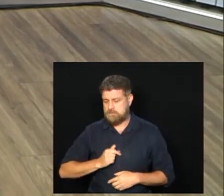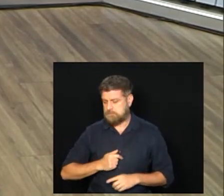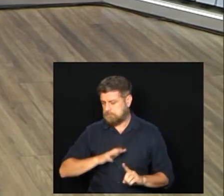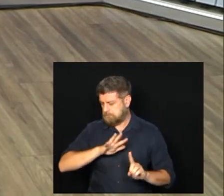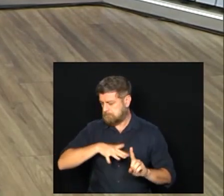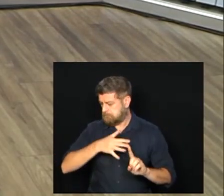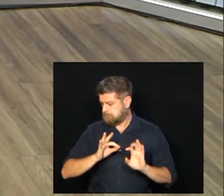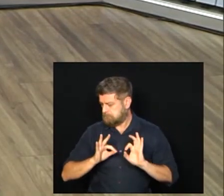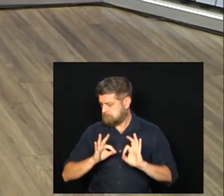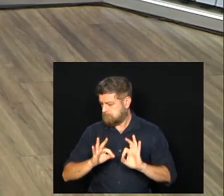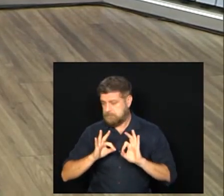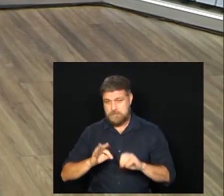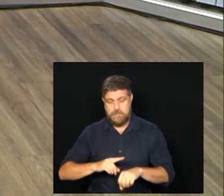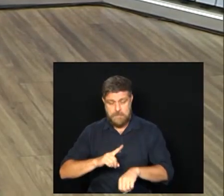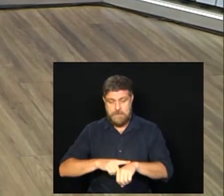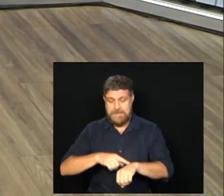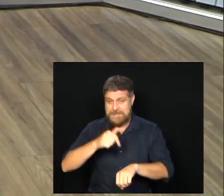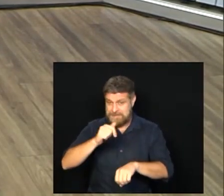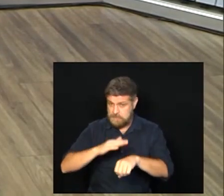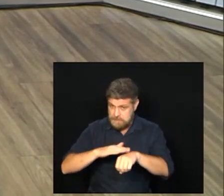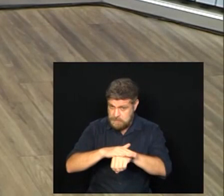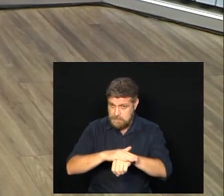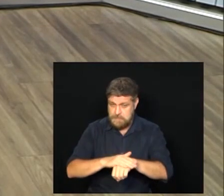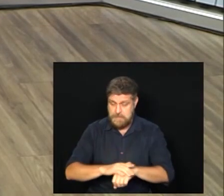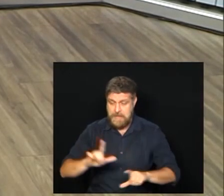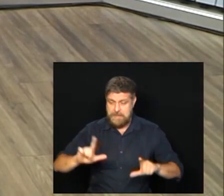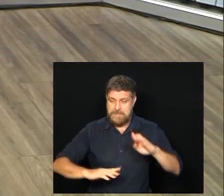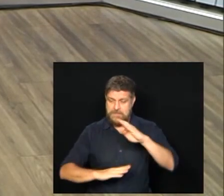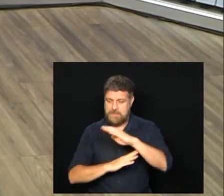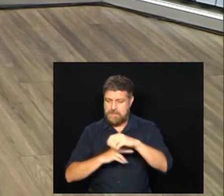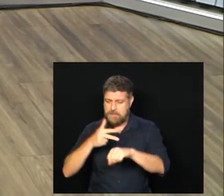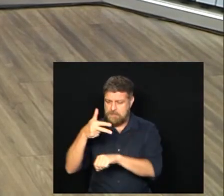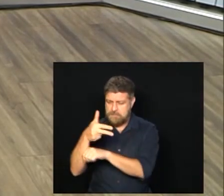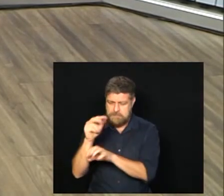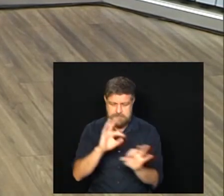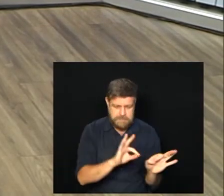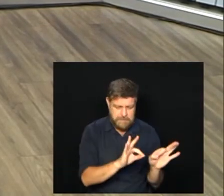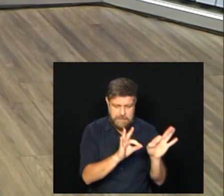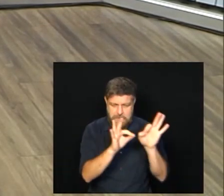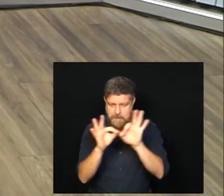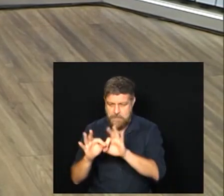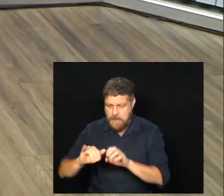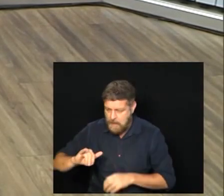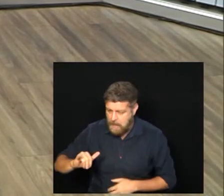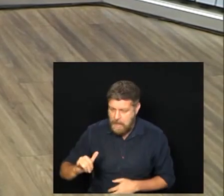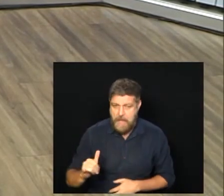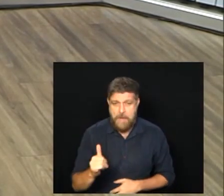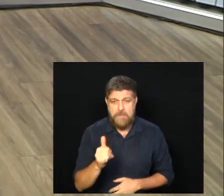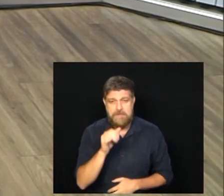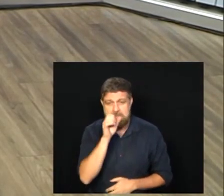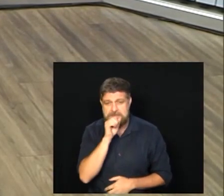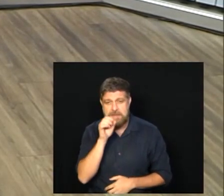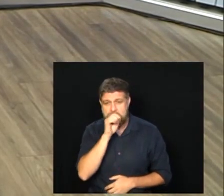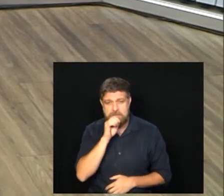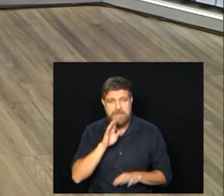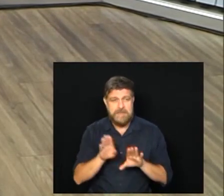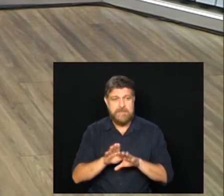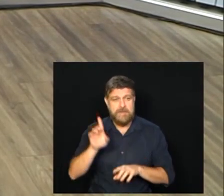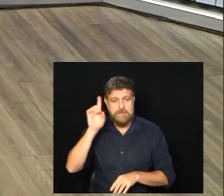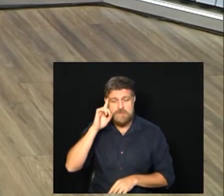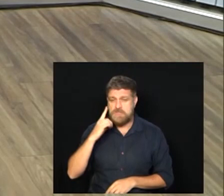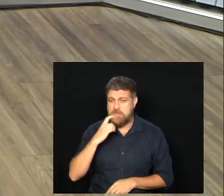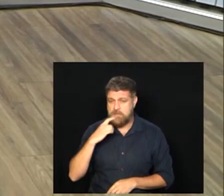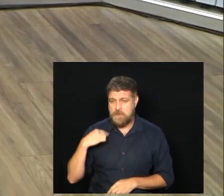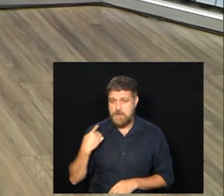apresentação. Amanhã, 7 horas da noite, acompanhe aqui na TV Câmara Campinas. Aproveite o seu fim de semana, o seu feriado,